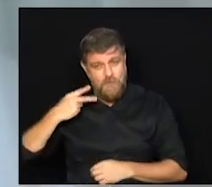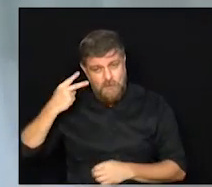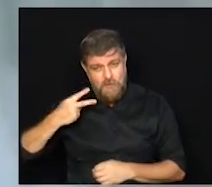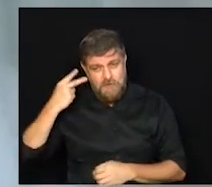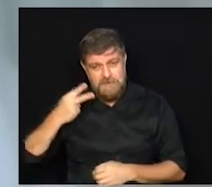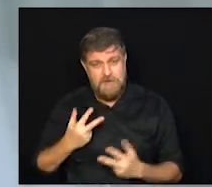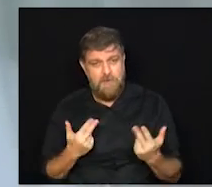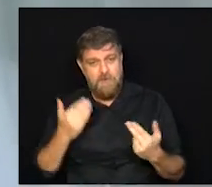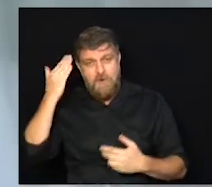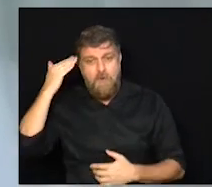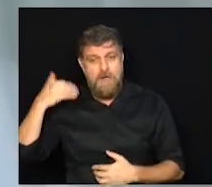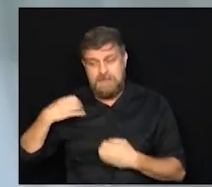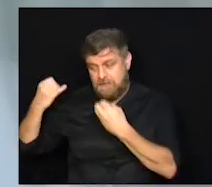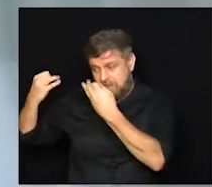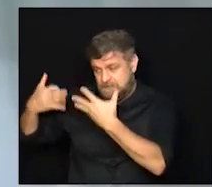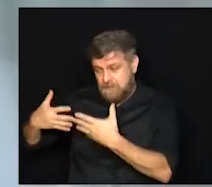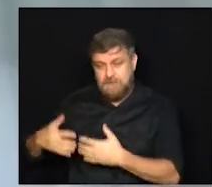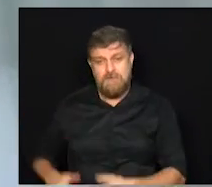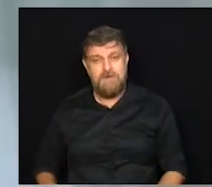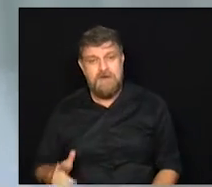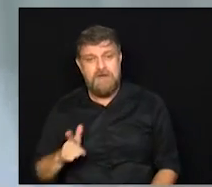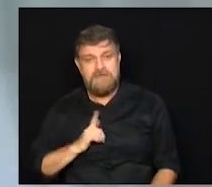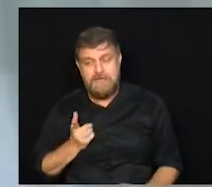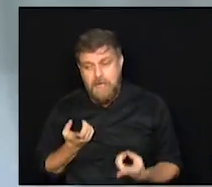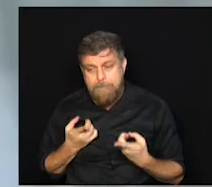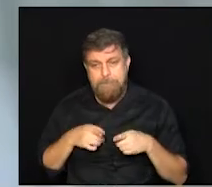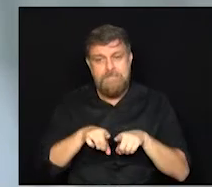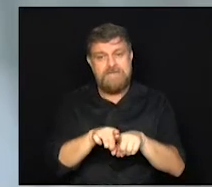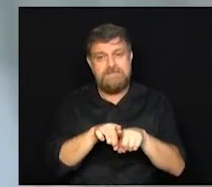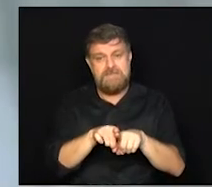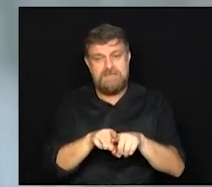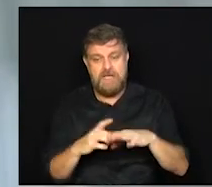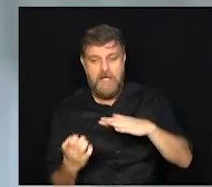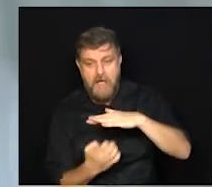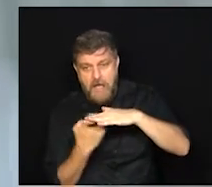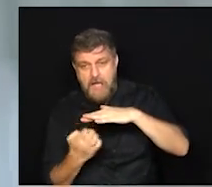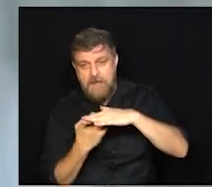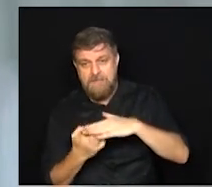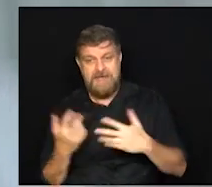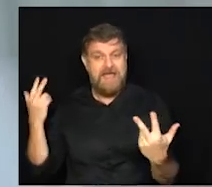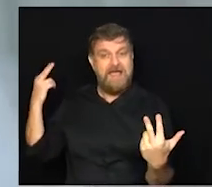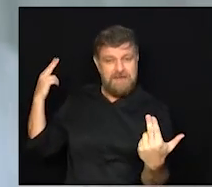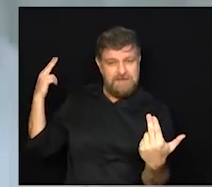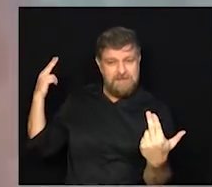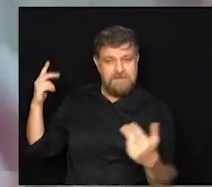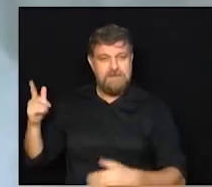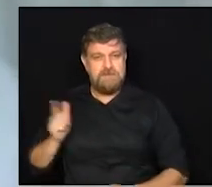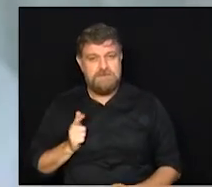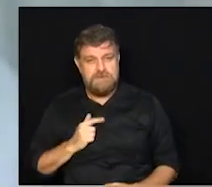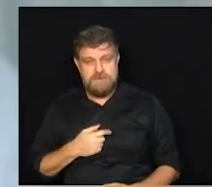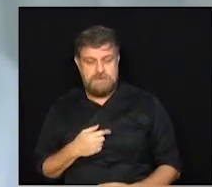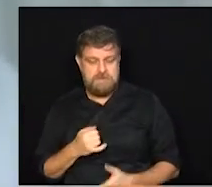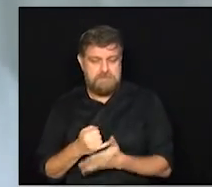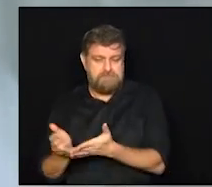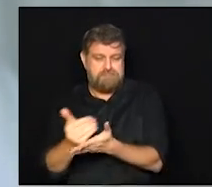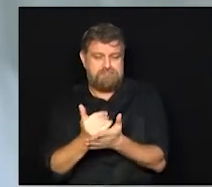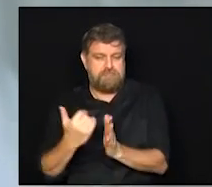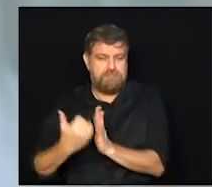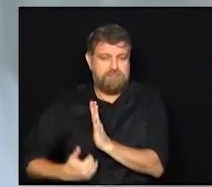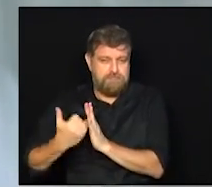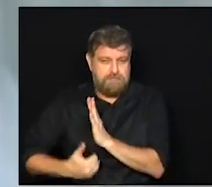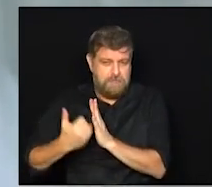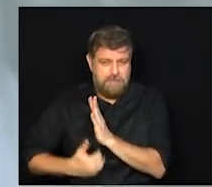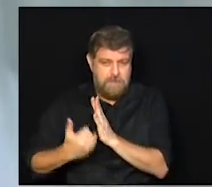Débora colocou, de repente, buscar parceria também com as empresas, como antes, né? Um incentivo fiscal, N coisas pode